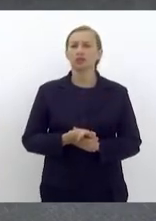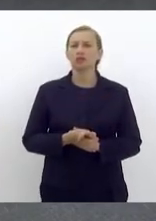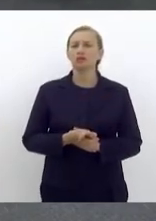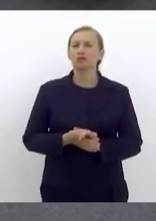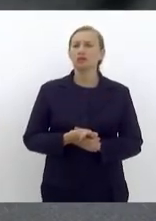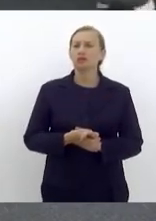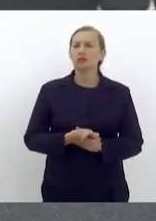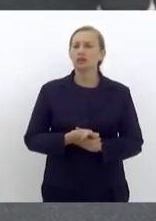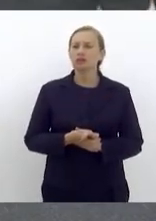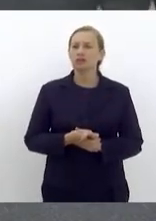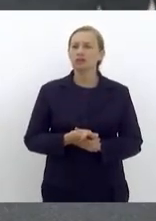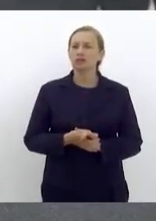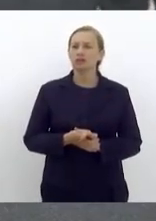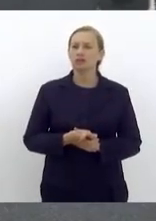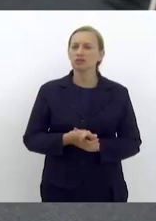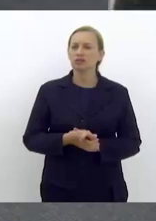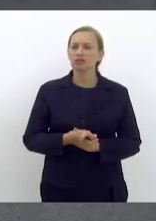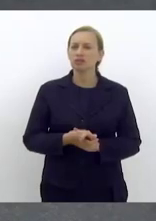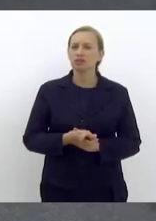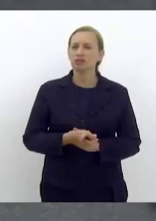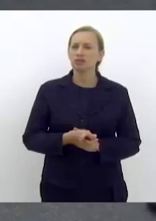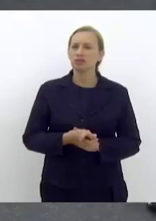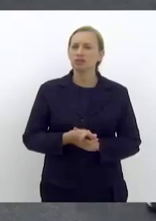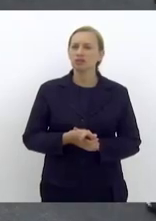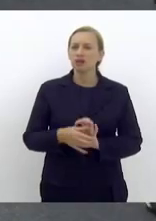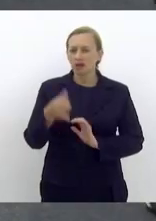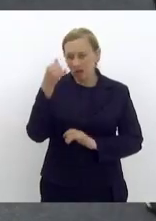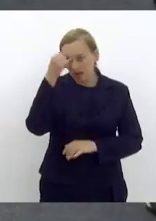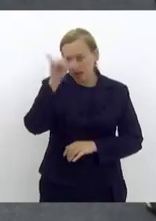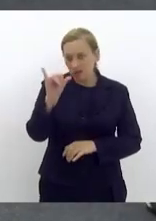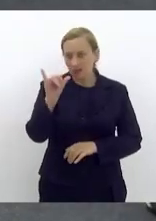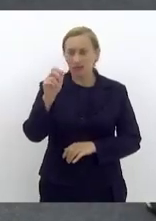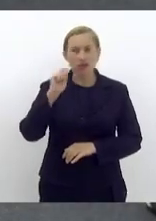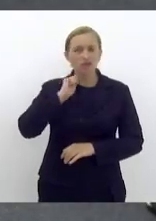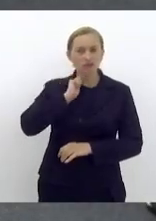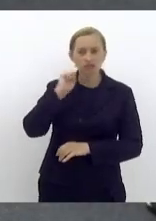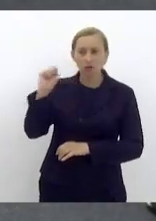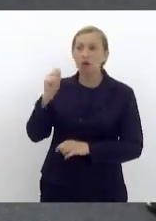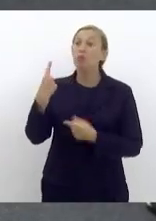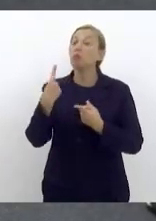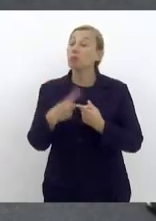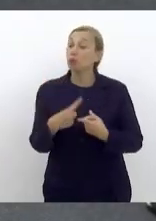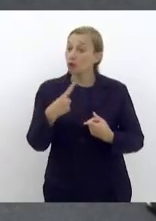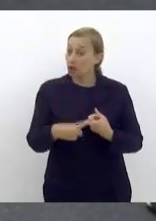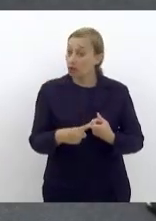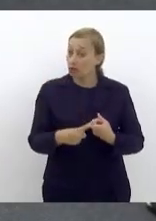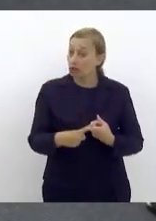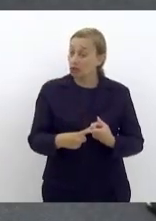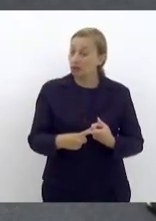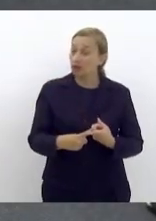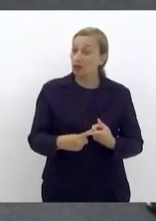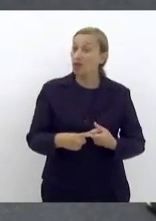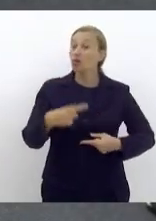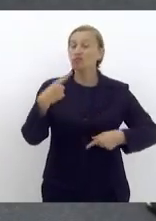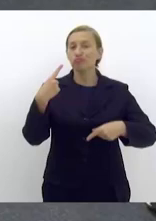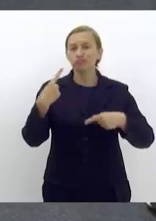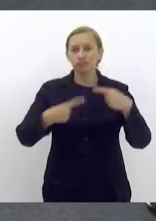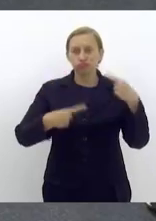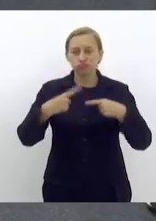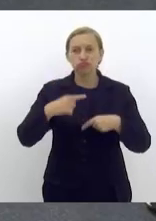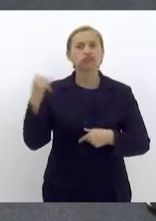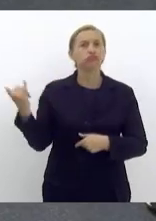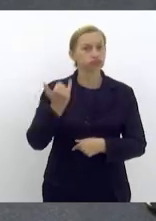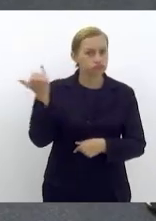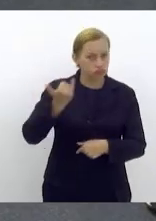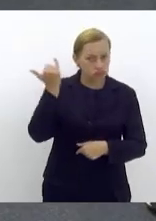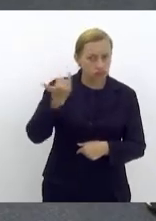também, destacando a prevenção do suicídio, porque ela é uma política muito